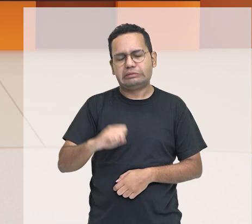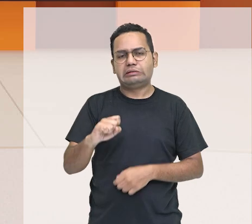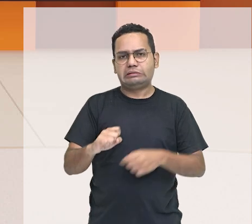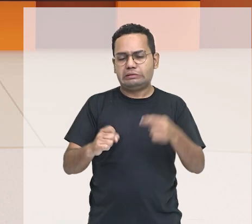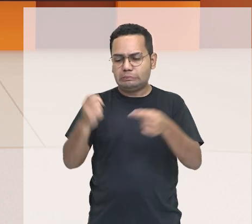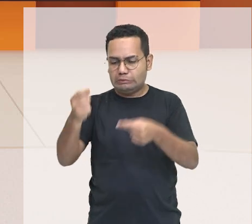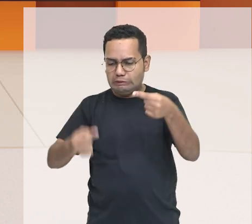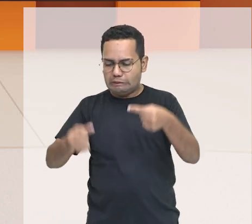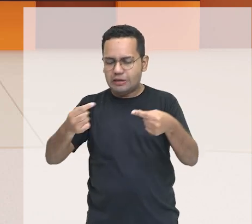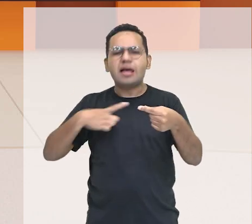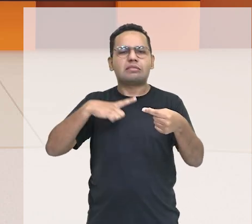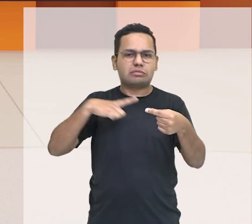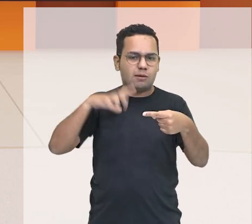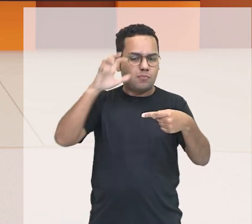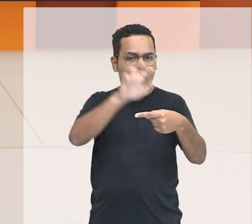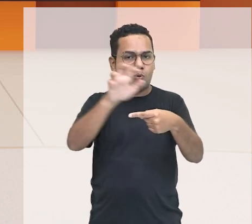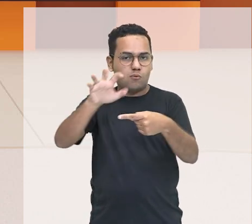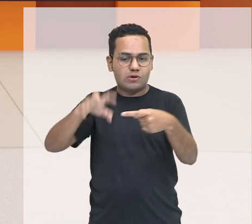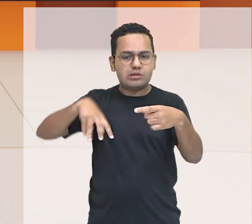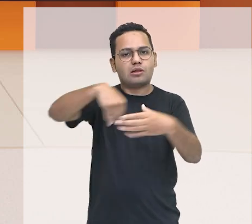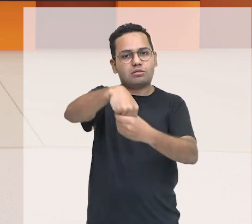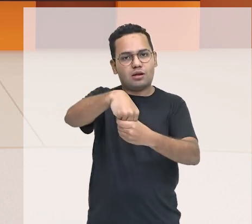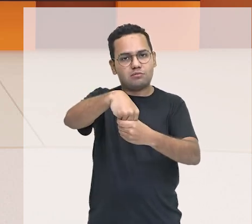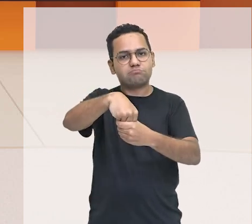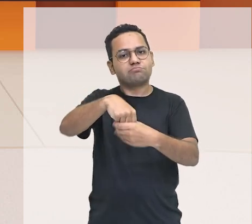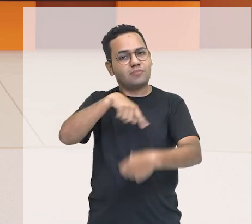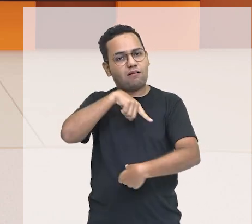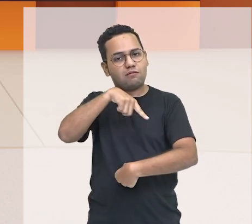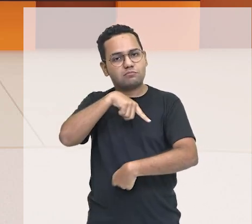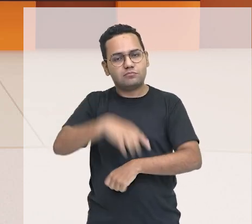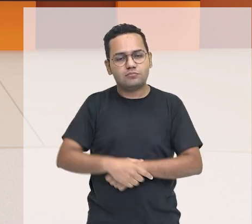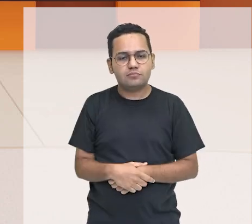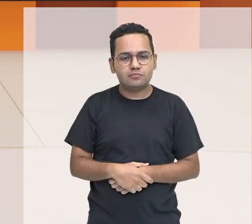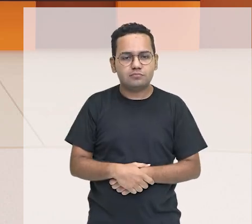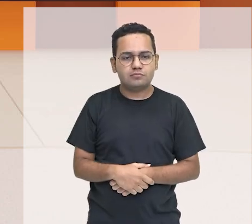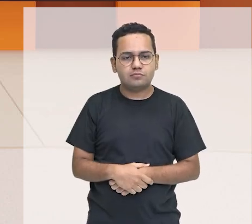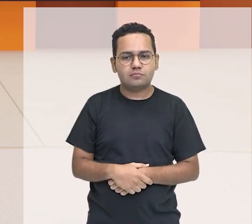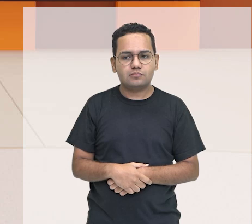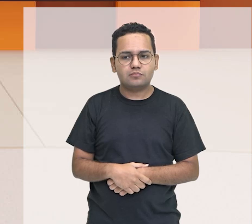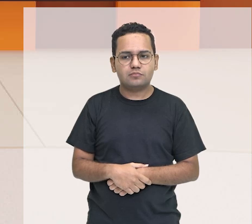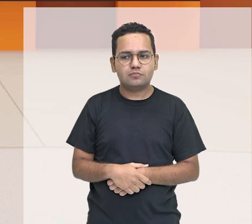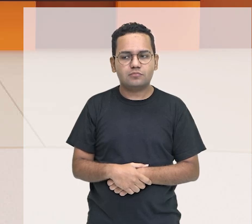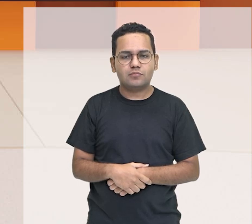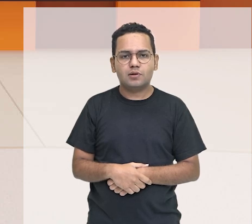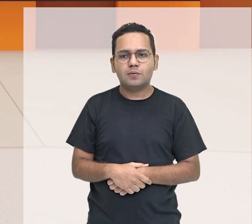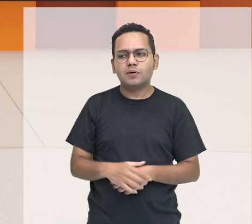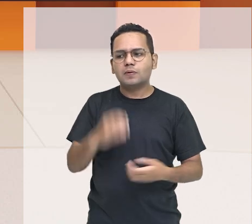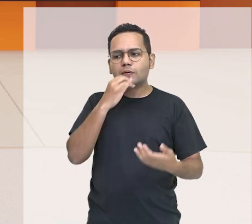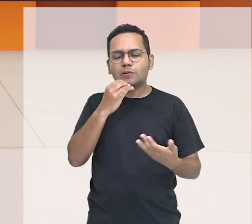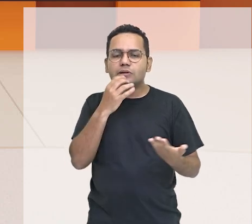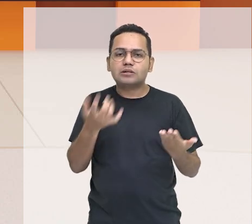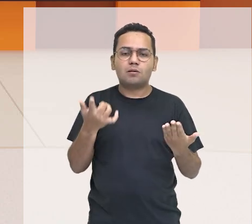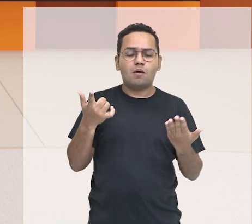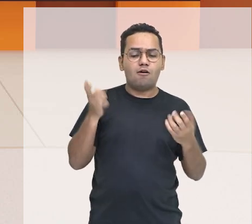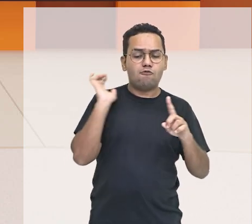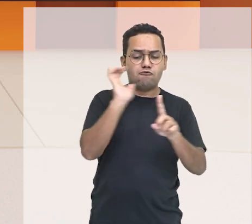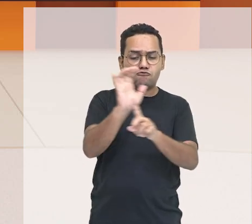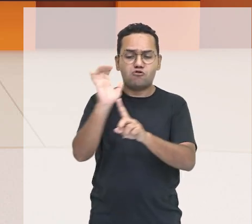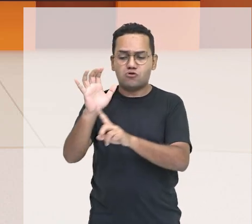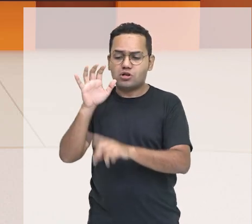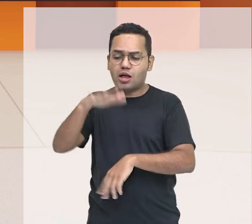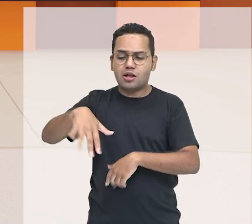que exerciam a sua força, o seu poder sobre a população. Então,